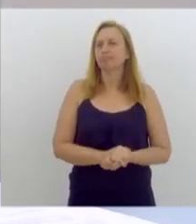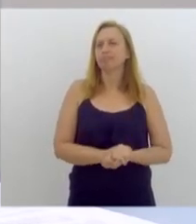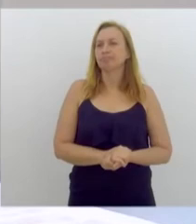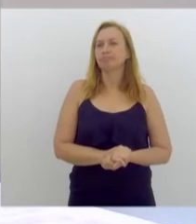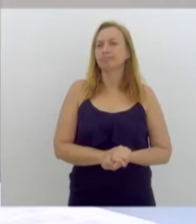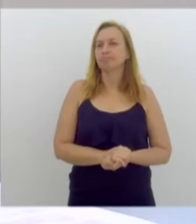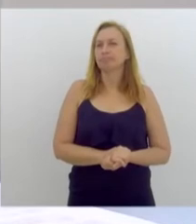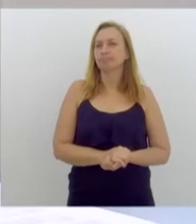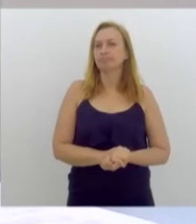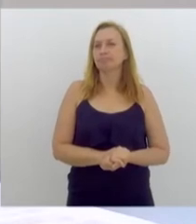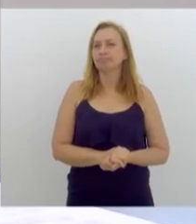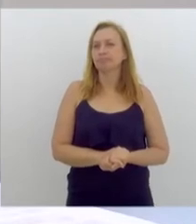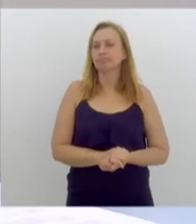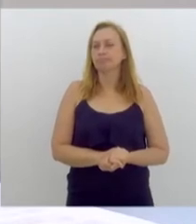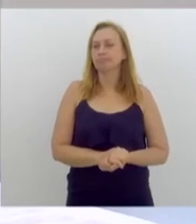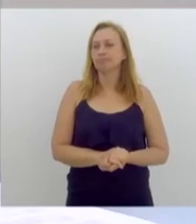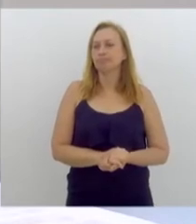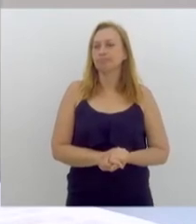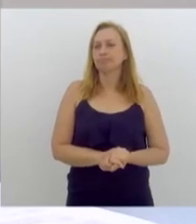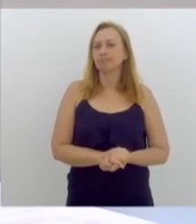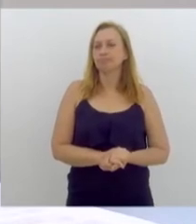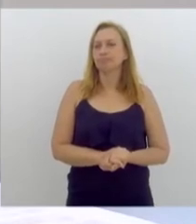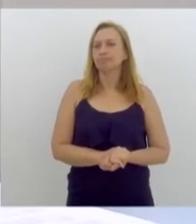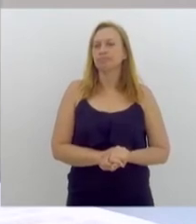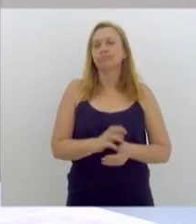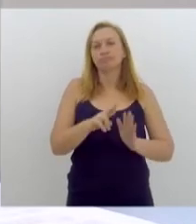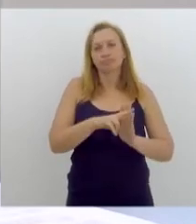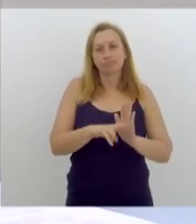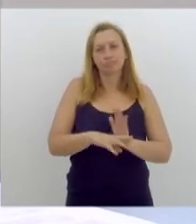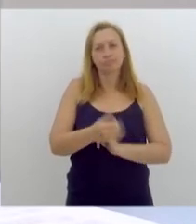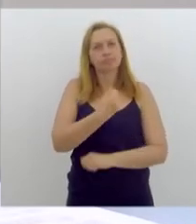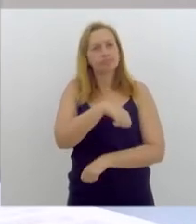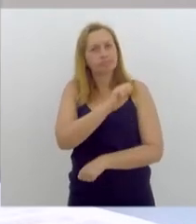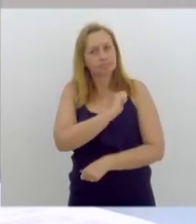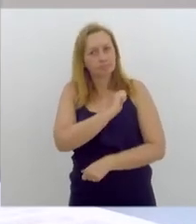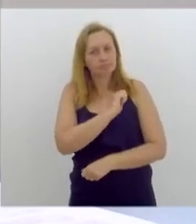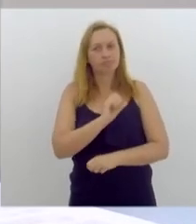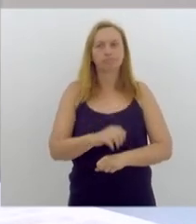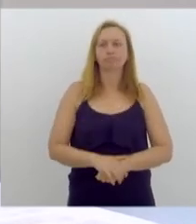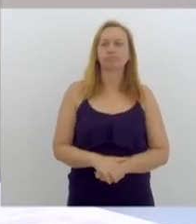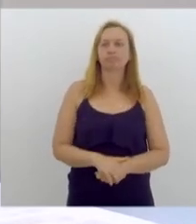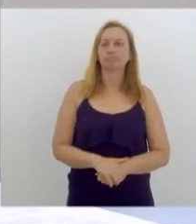Apesar de nós estarmos no regime de recuperação fiscal